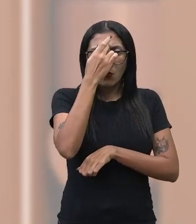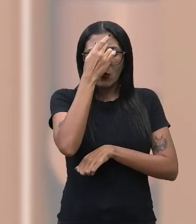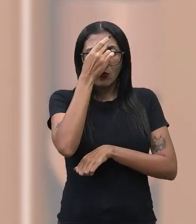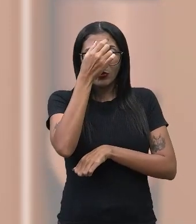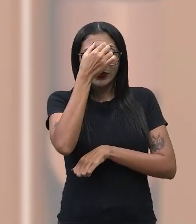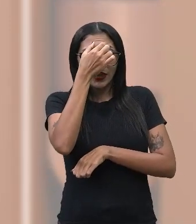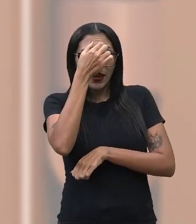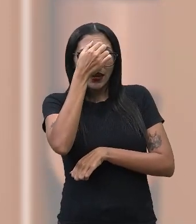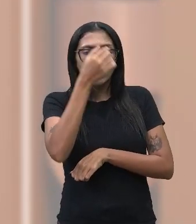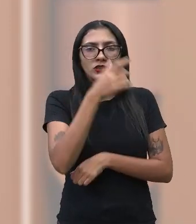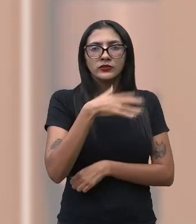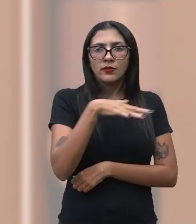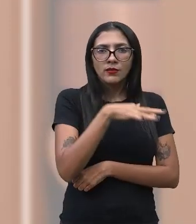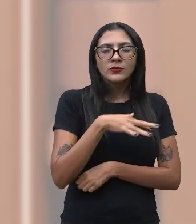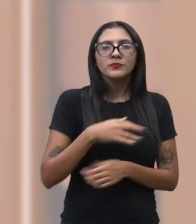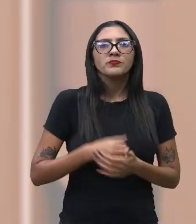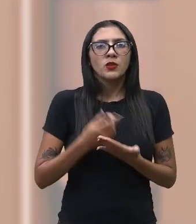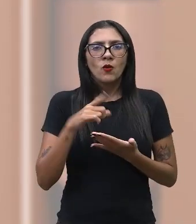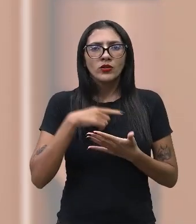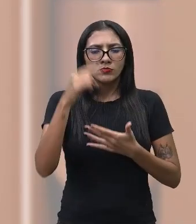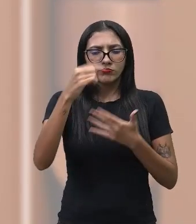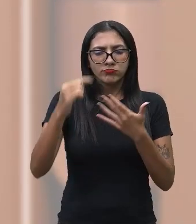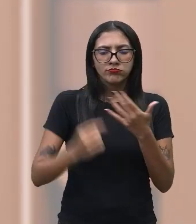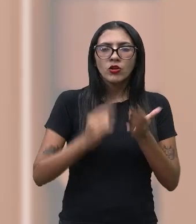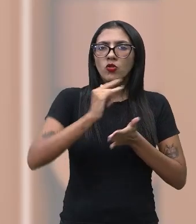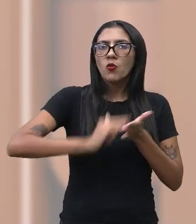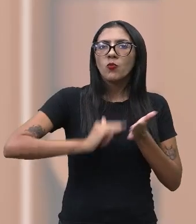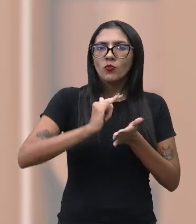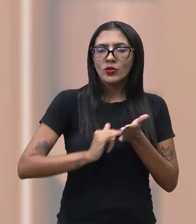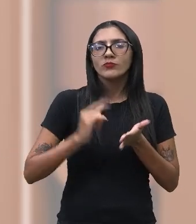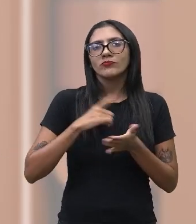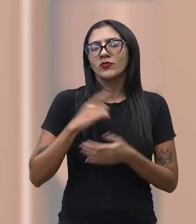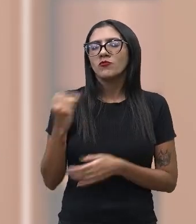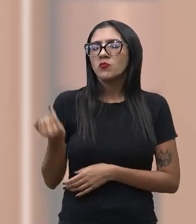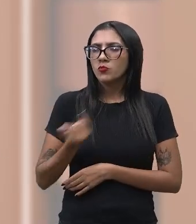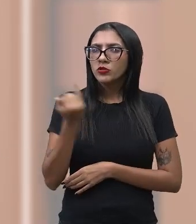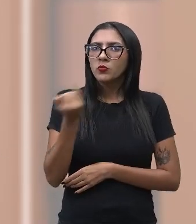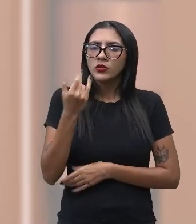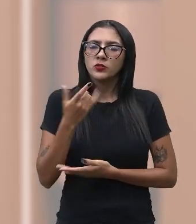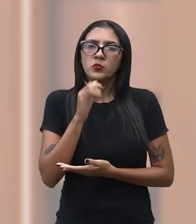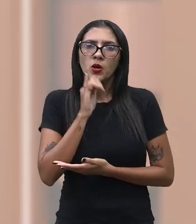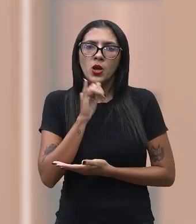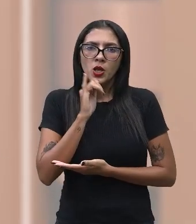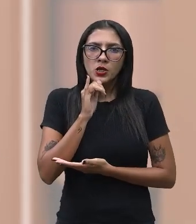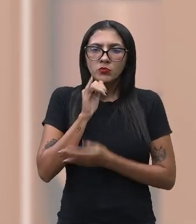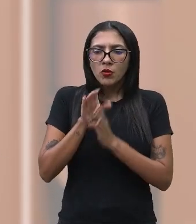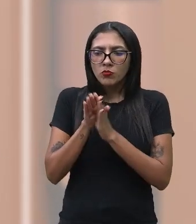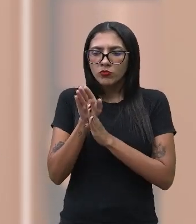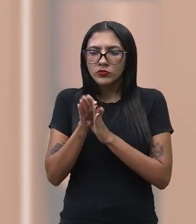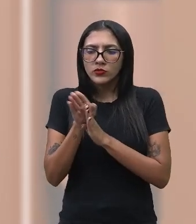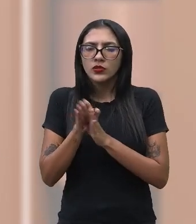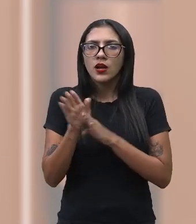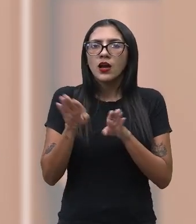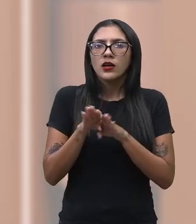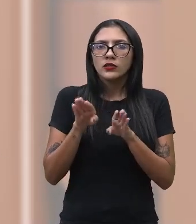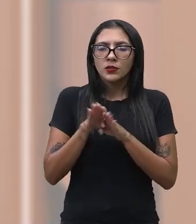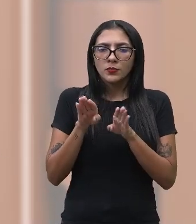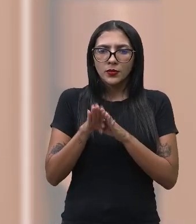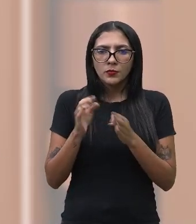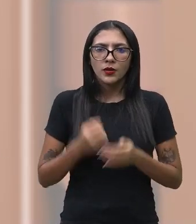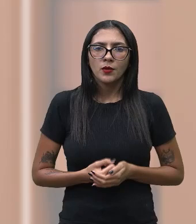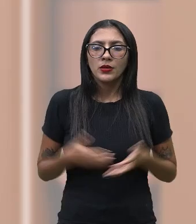aí, eles são fundamentais para direcionar, né, as políticas ambientais